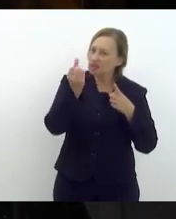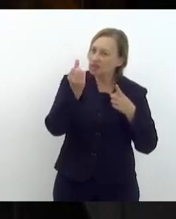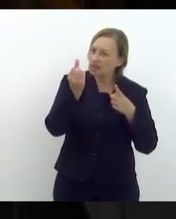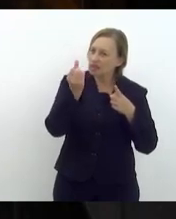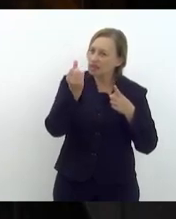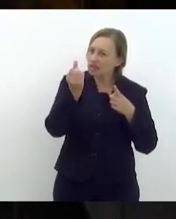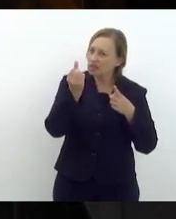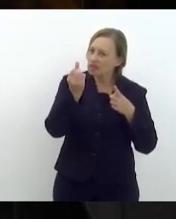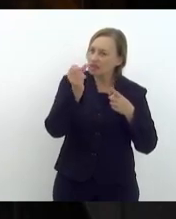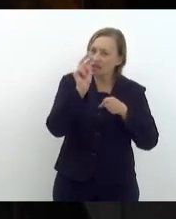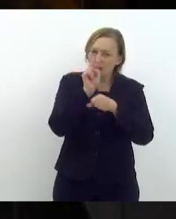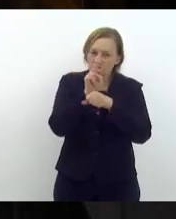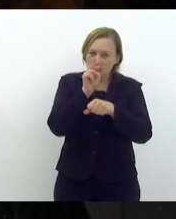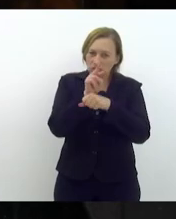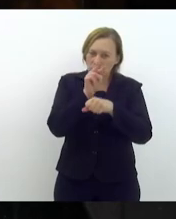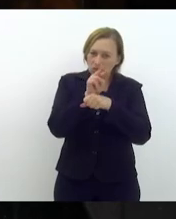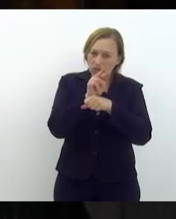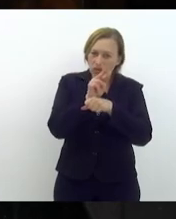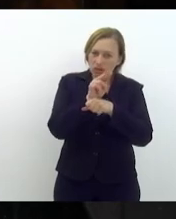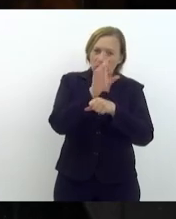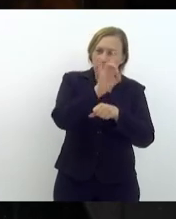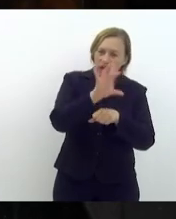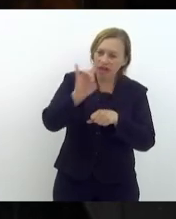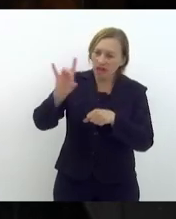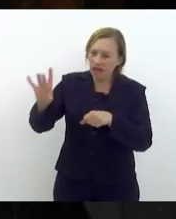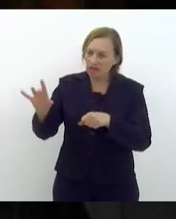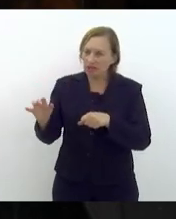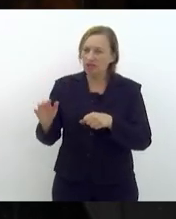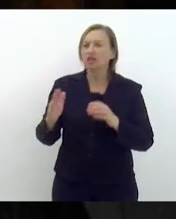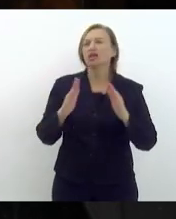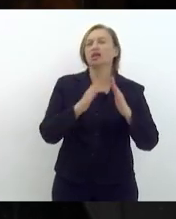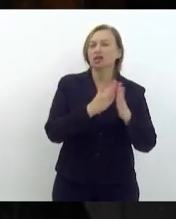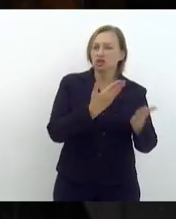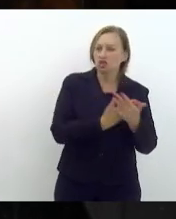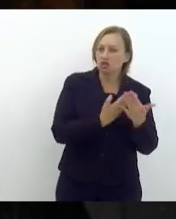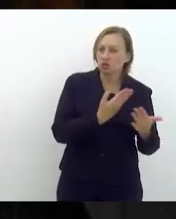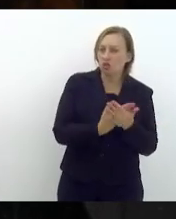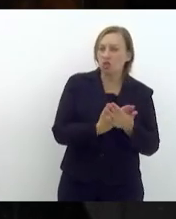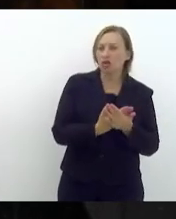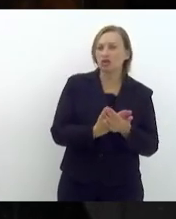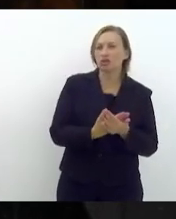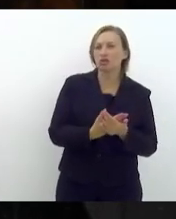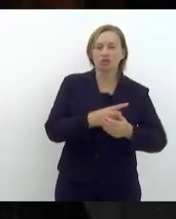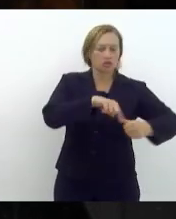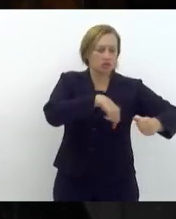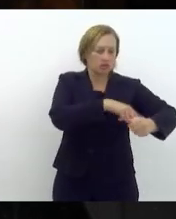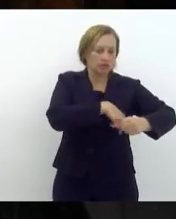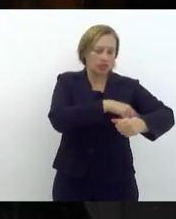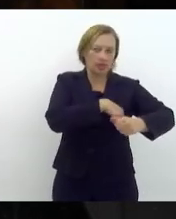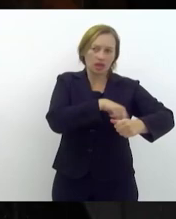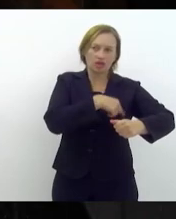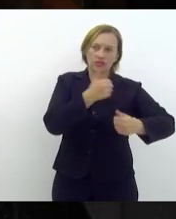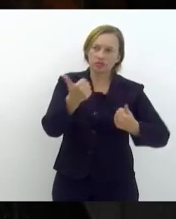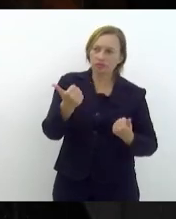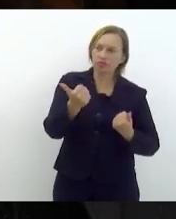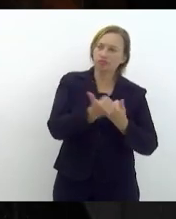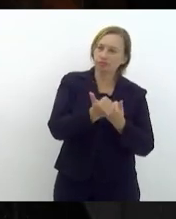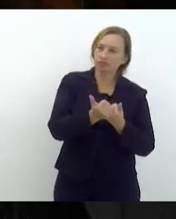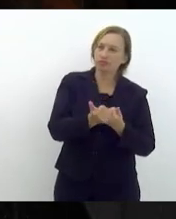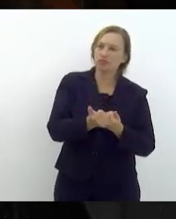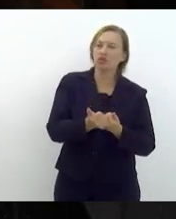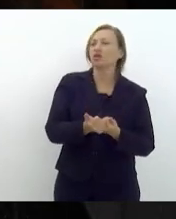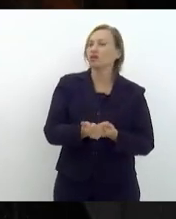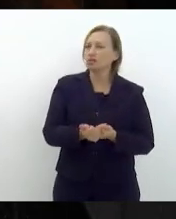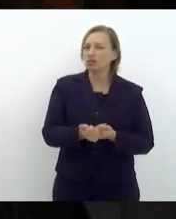serventes do pessoal de apoio que recebe menos de um salário mínimo das nossas merendeiras